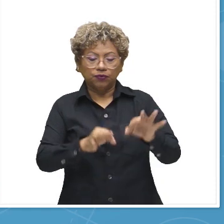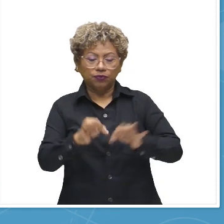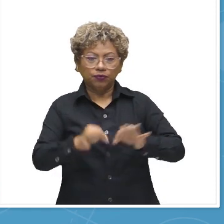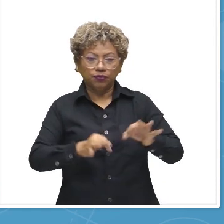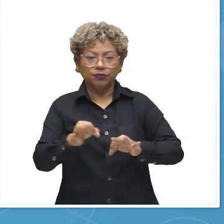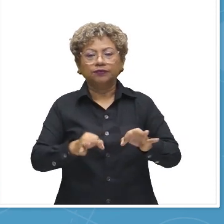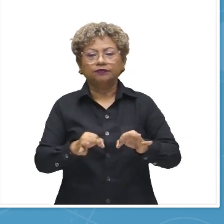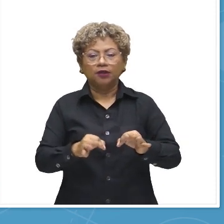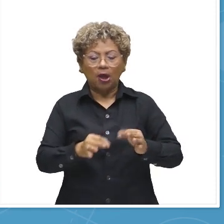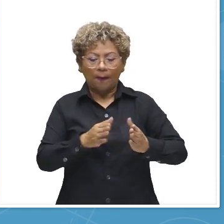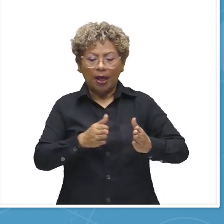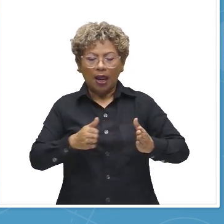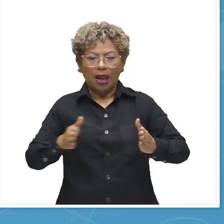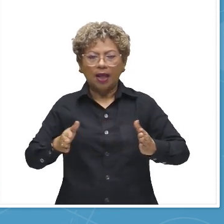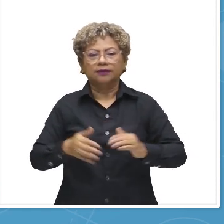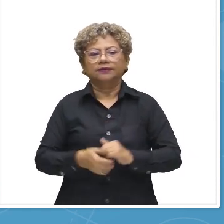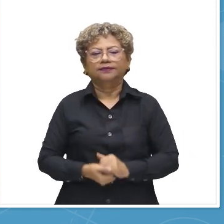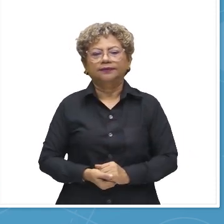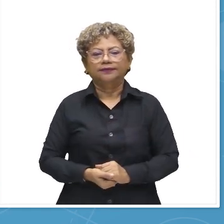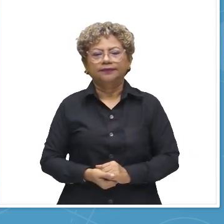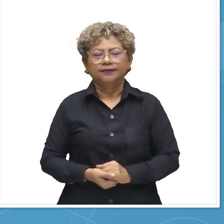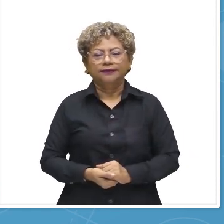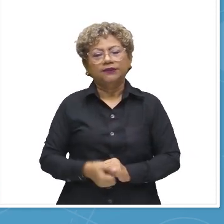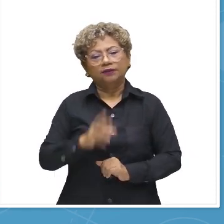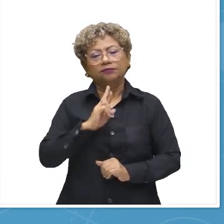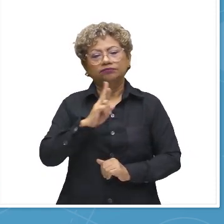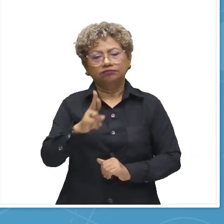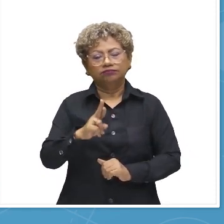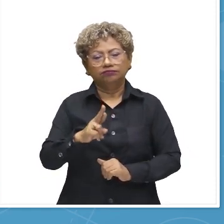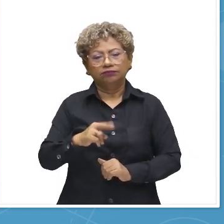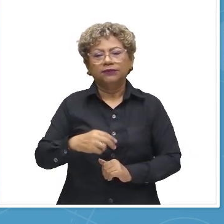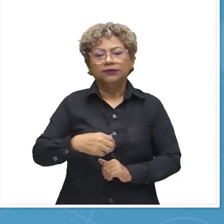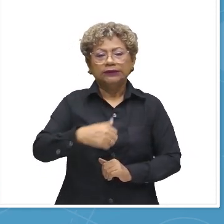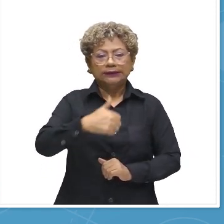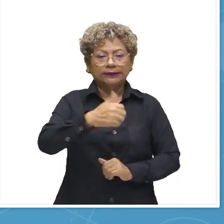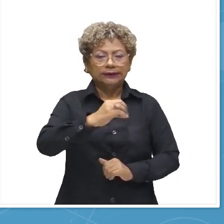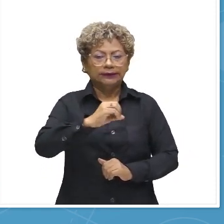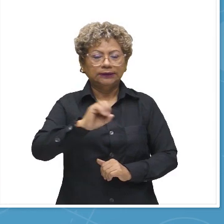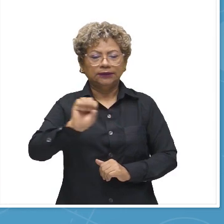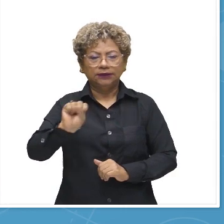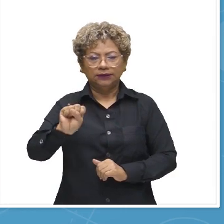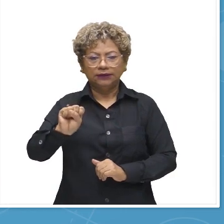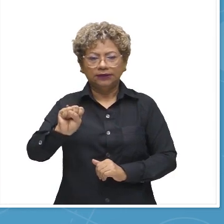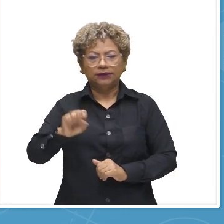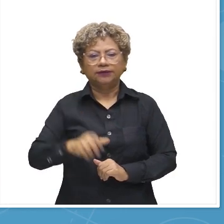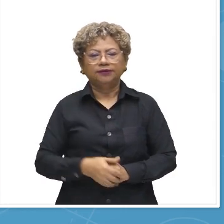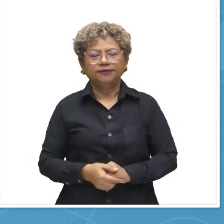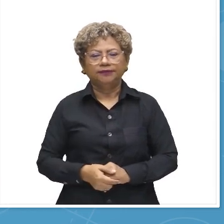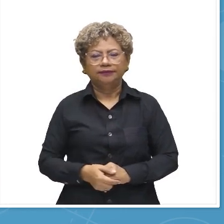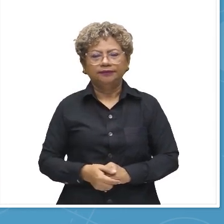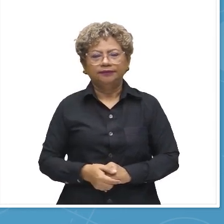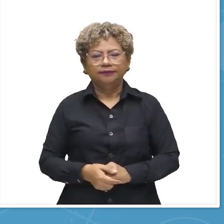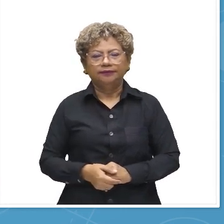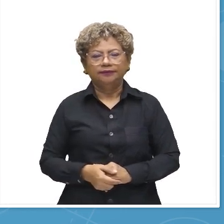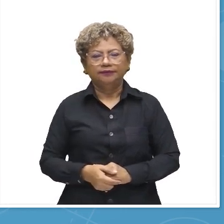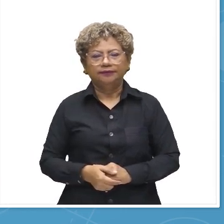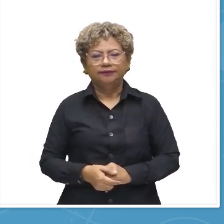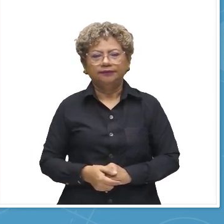2. 2 vezes 4, 8, com 2, 10. Então, 27 vezes 4, olha quanto foi que